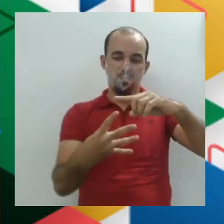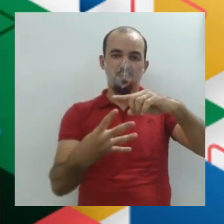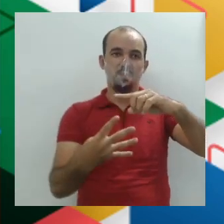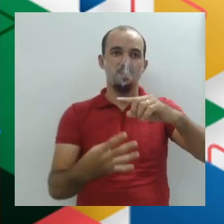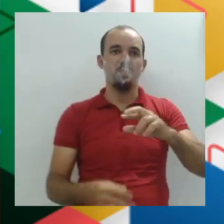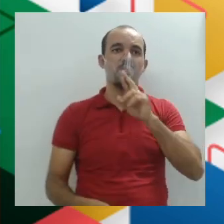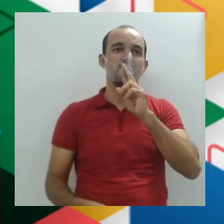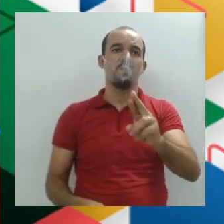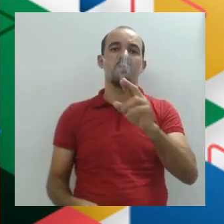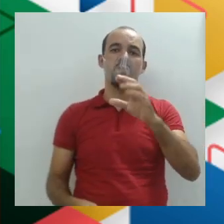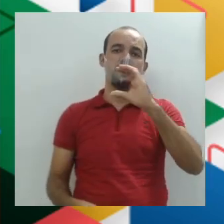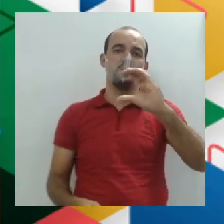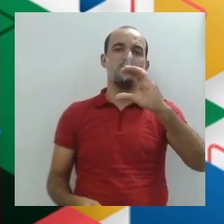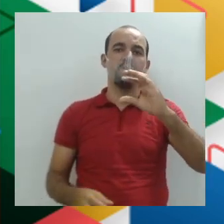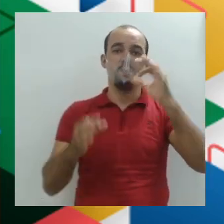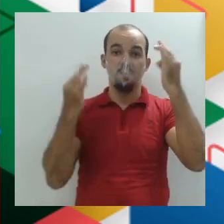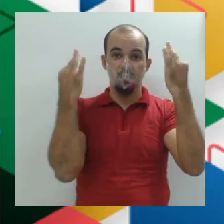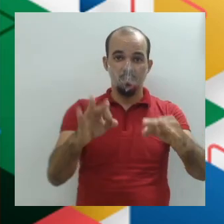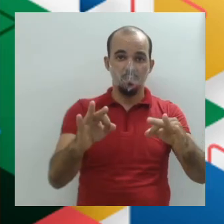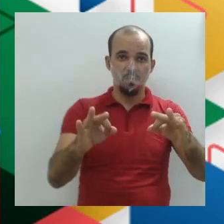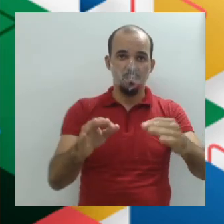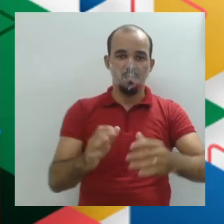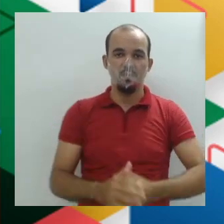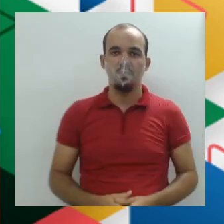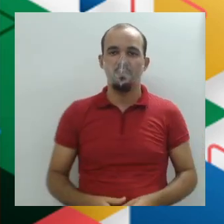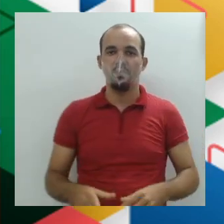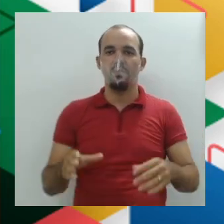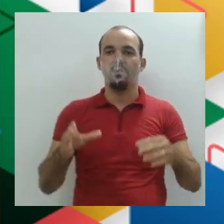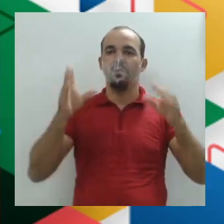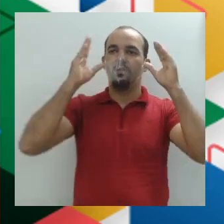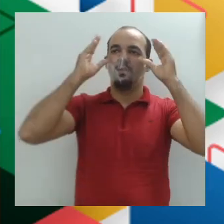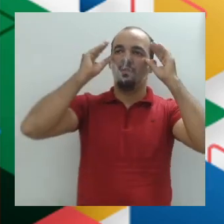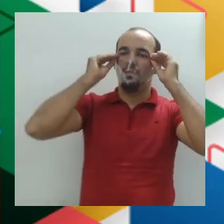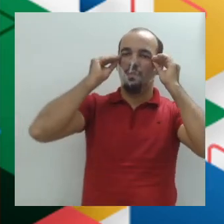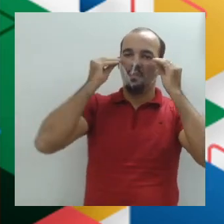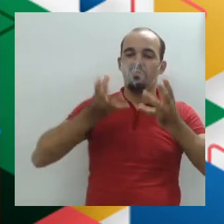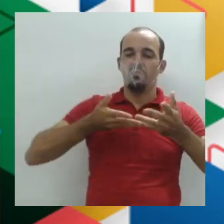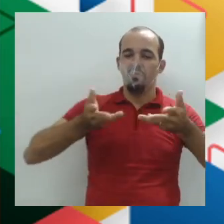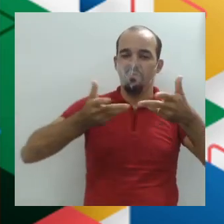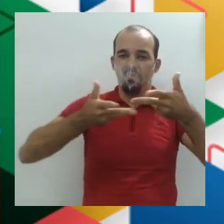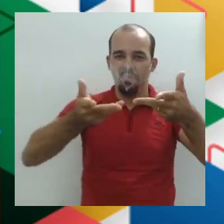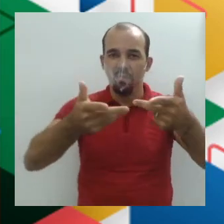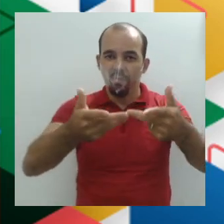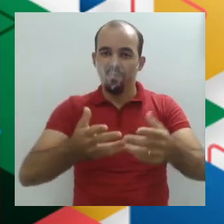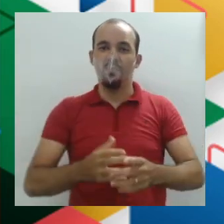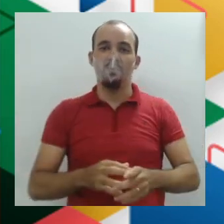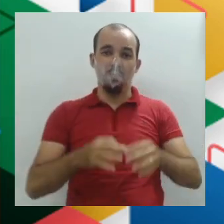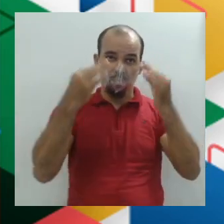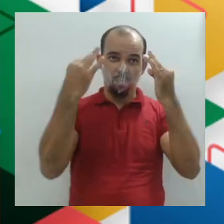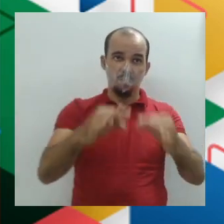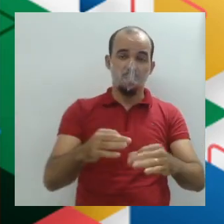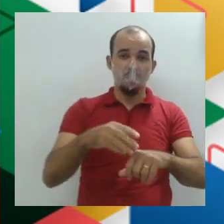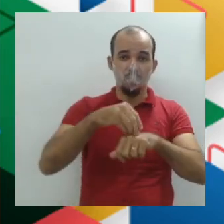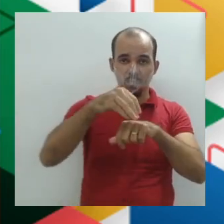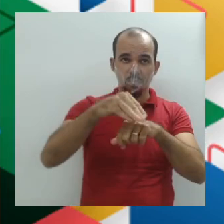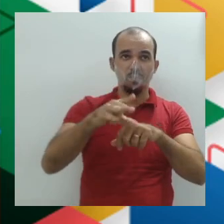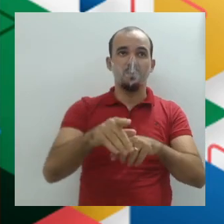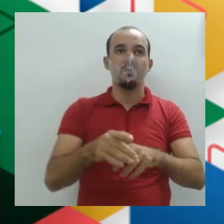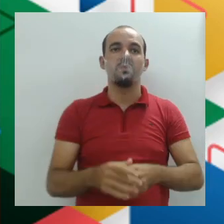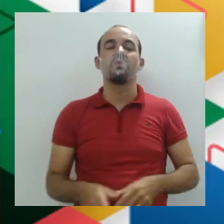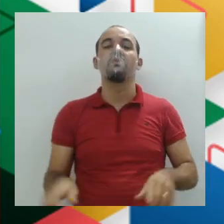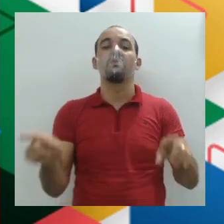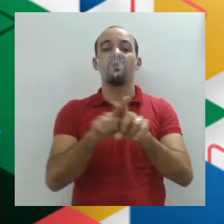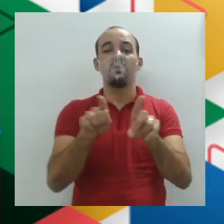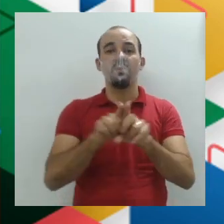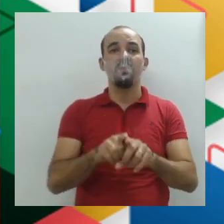letrinha C. Show de bola. Ufa, galera, a intensidade é massa aqui. E o tio Valtinho deixa para você aqui, ó, um print